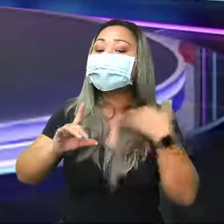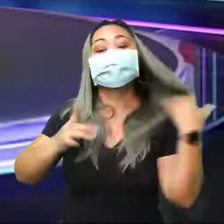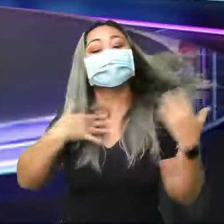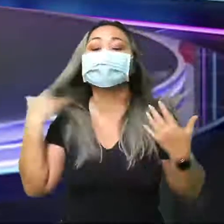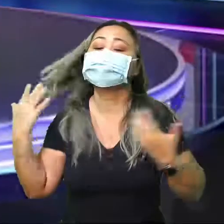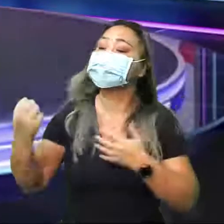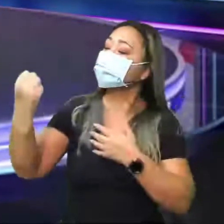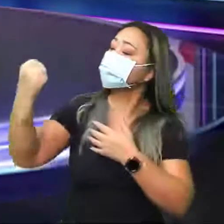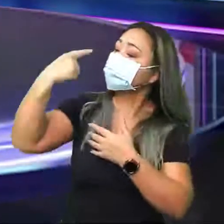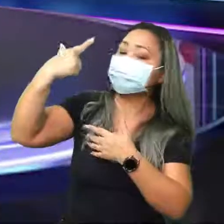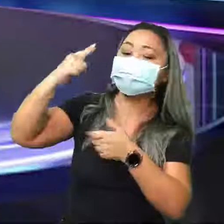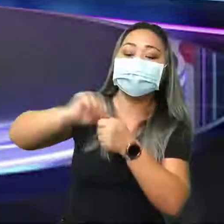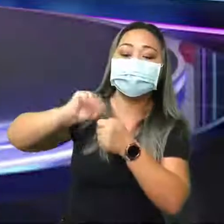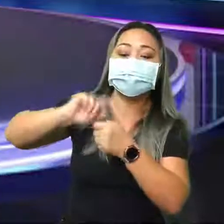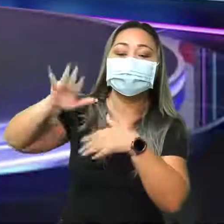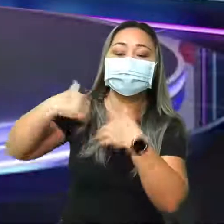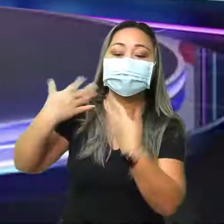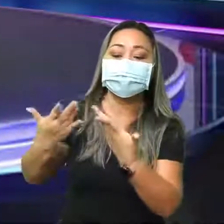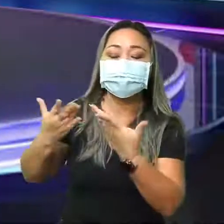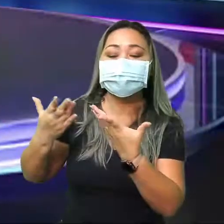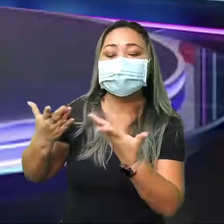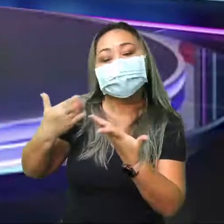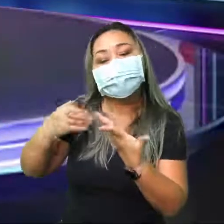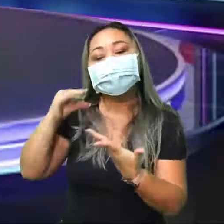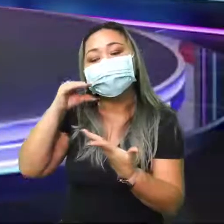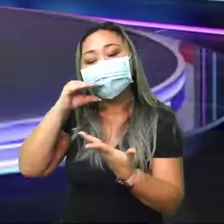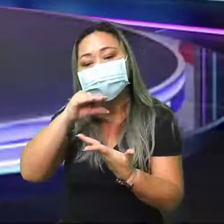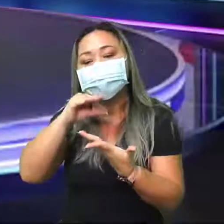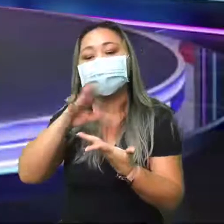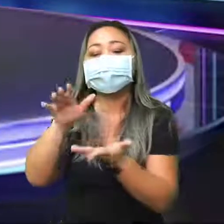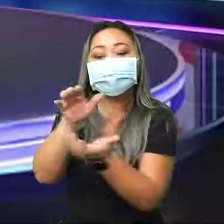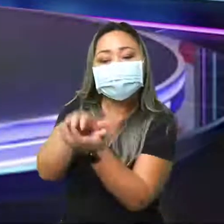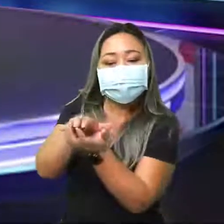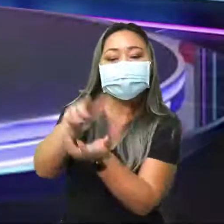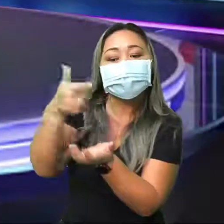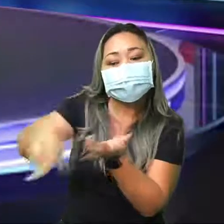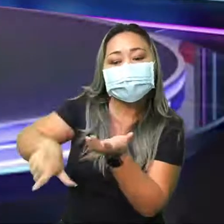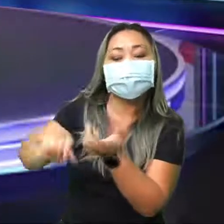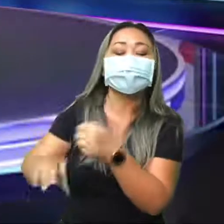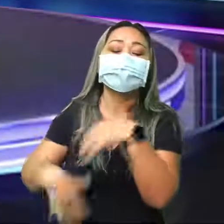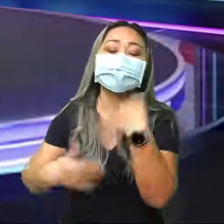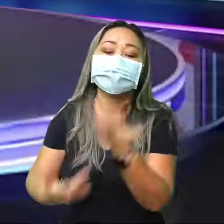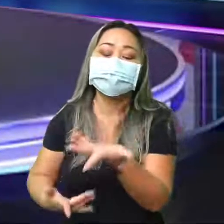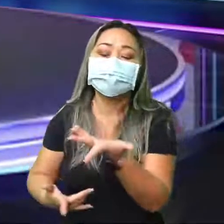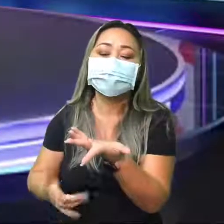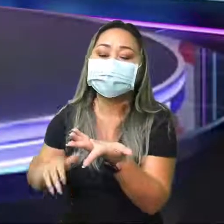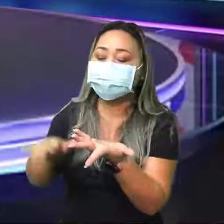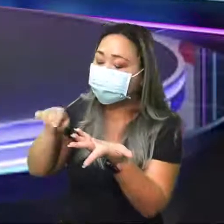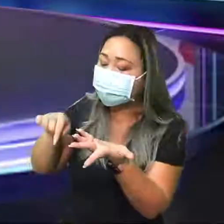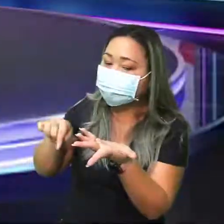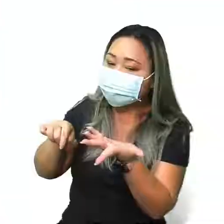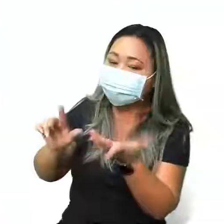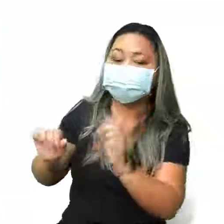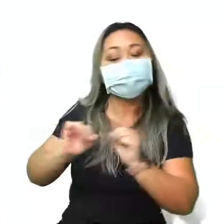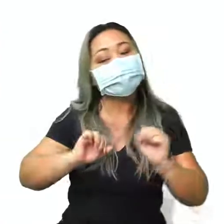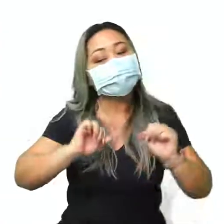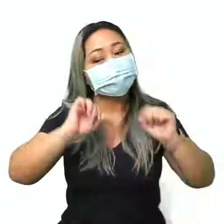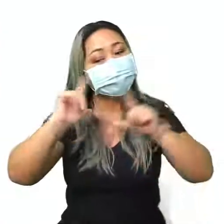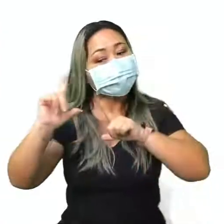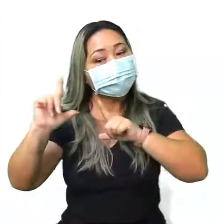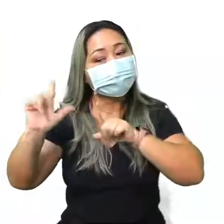ao solzinho, para poder se aquecer novamente, tá? Então, todos esses, vamos estar lá para o nosso